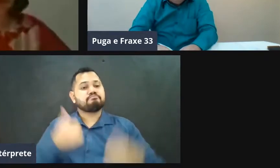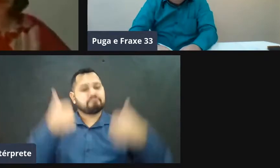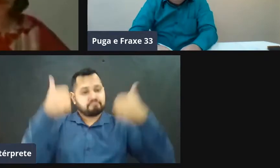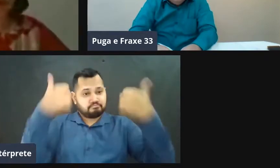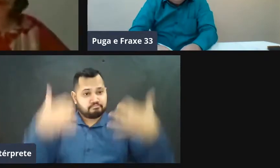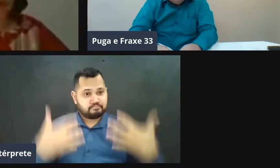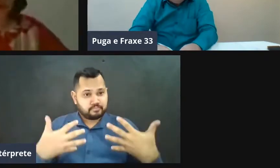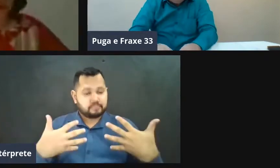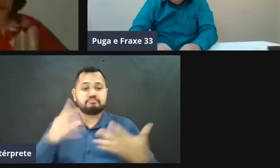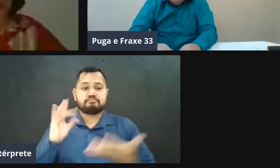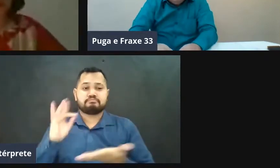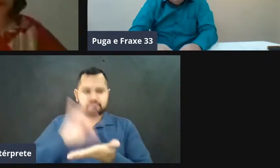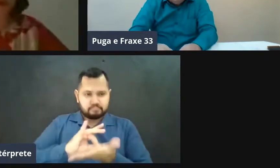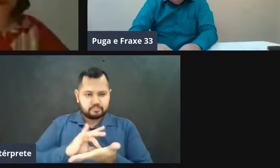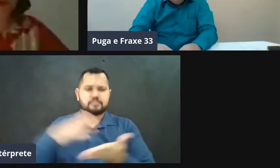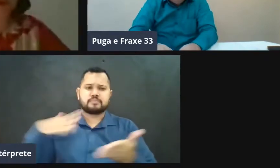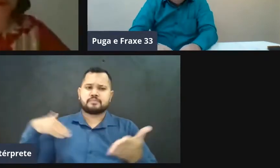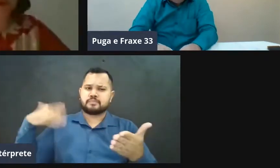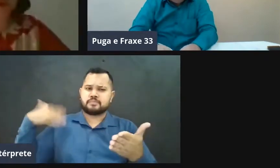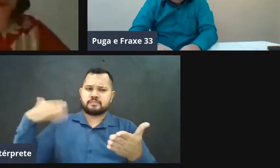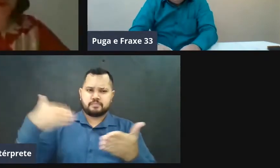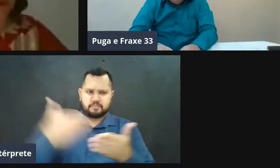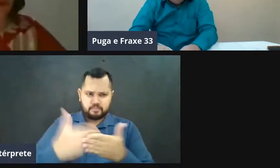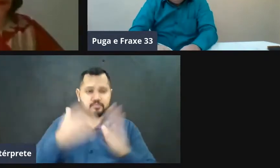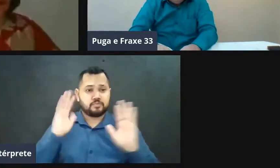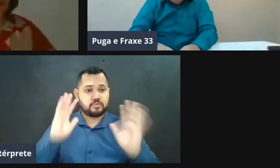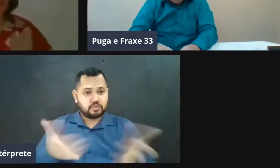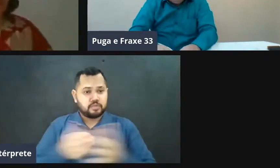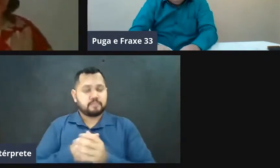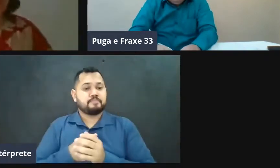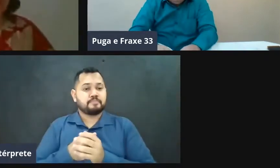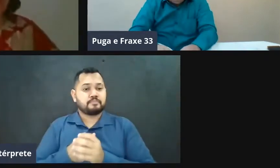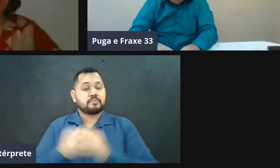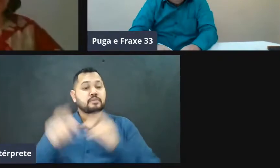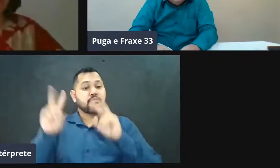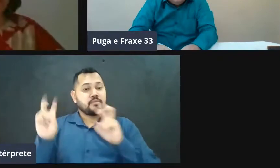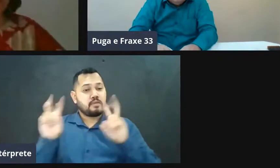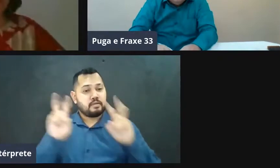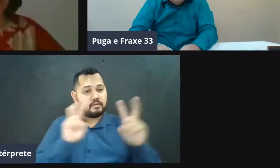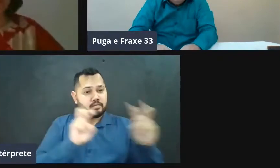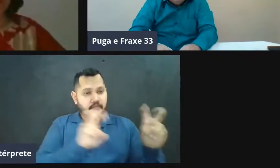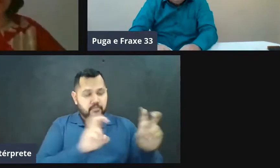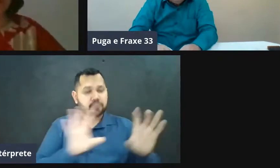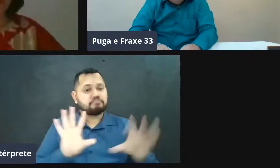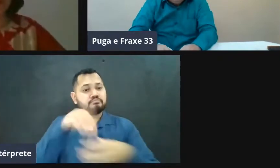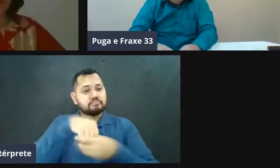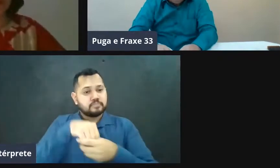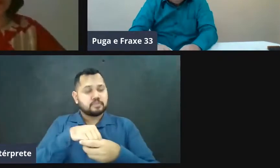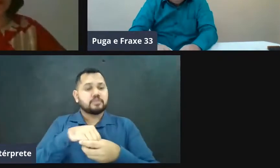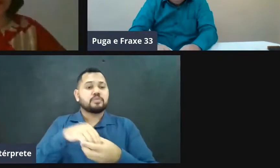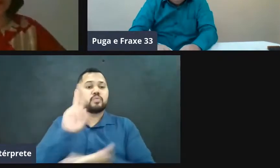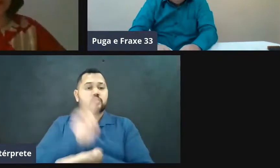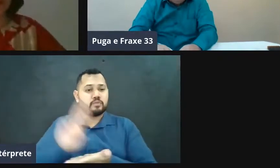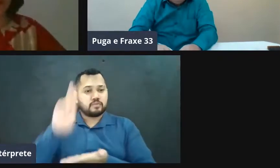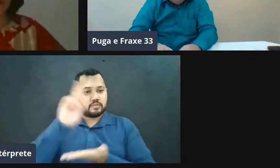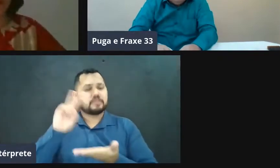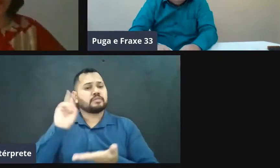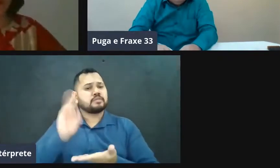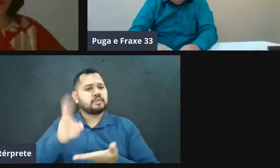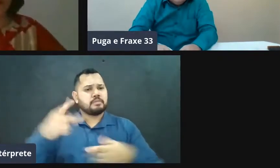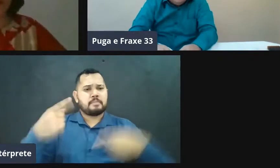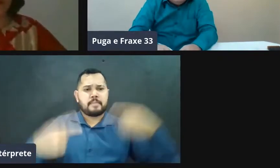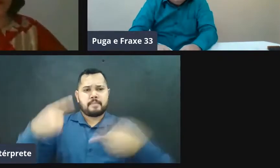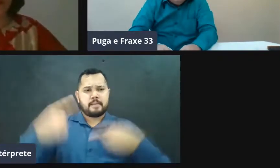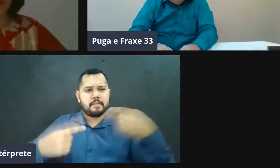o que efetivamente nós fizemos. Todos os temas de interesse maior da instituição, nós debatemos amplamente no